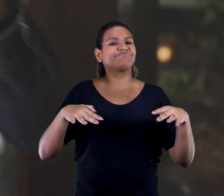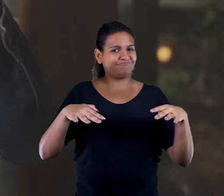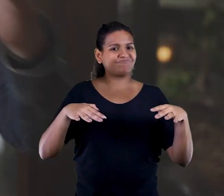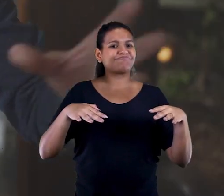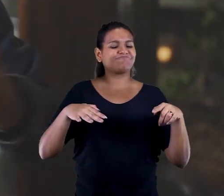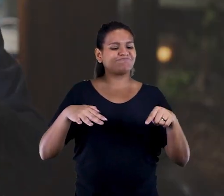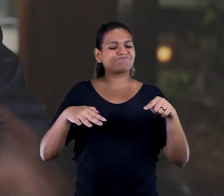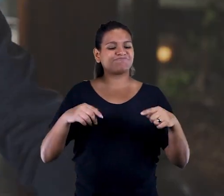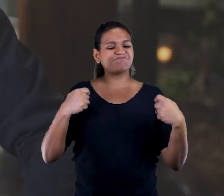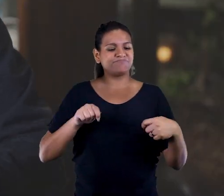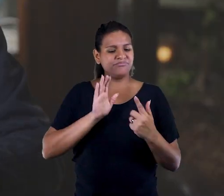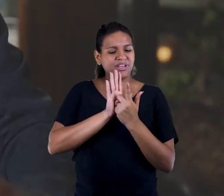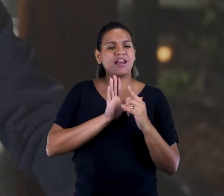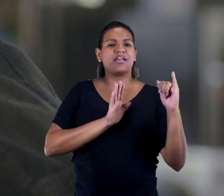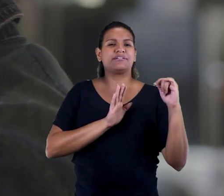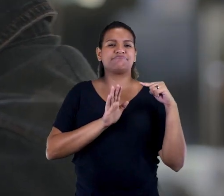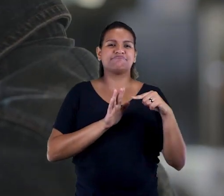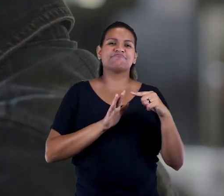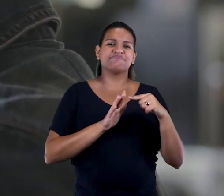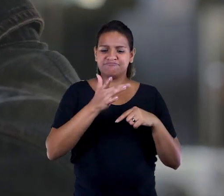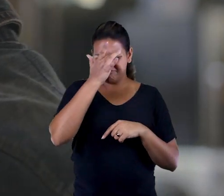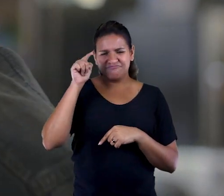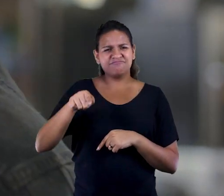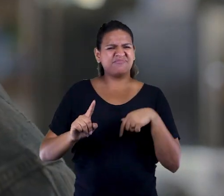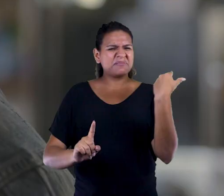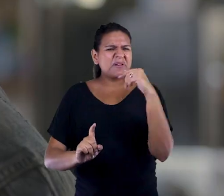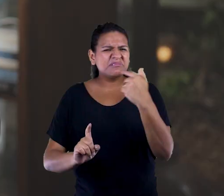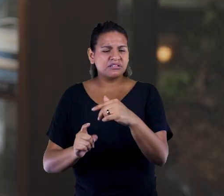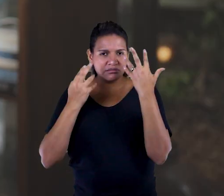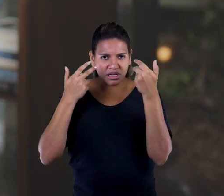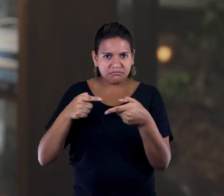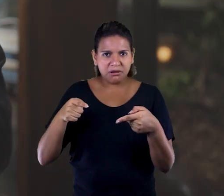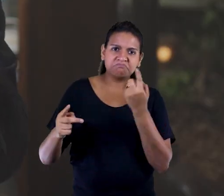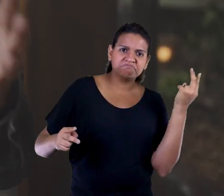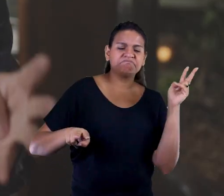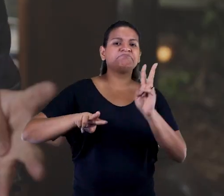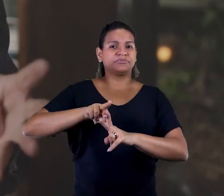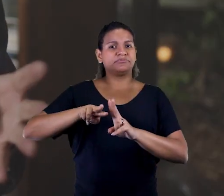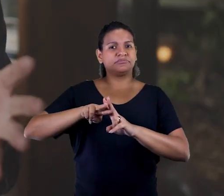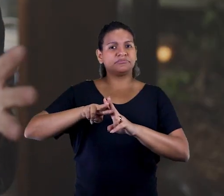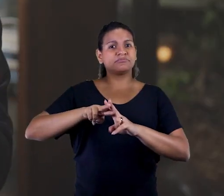caso e muita gente falou, vamos fazer uma lei para prender quem maltrata animais. Maus tratos e